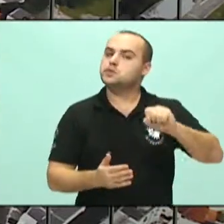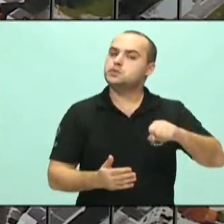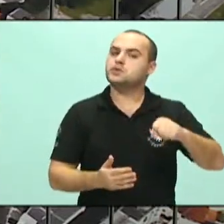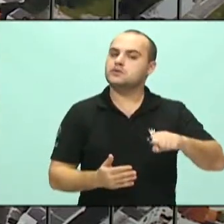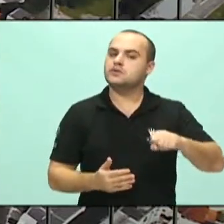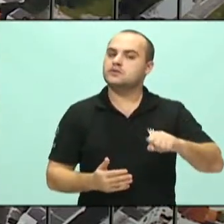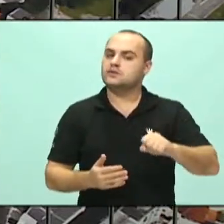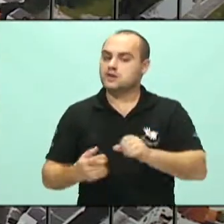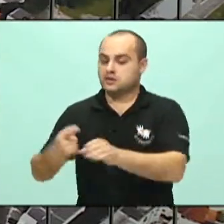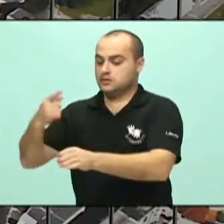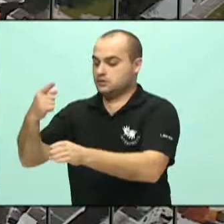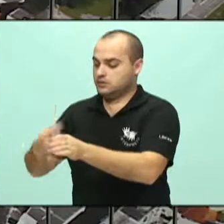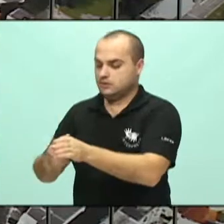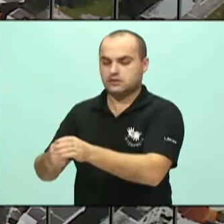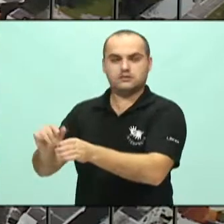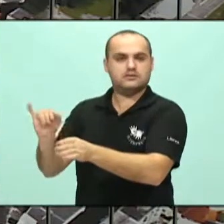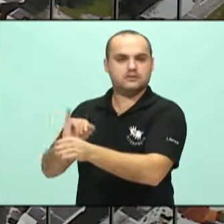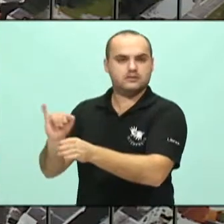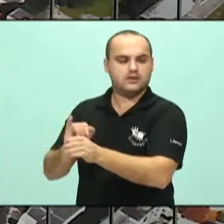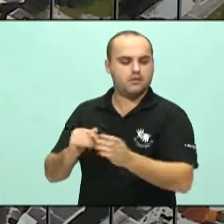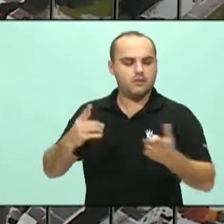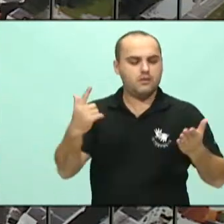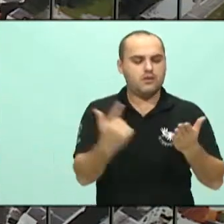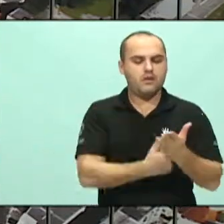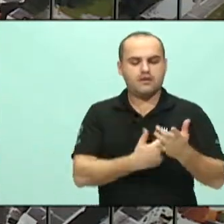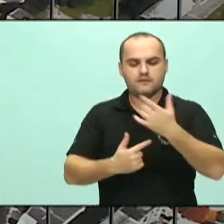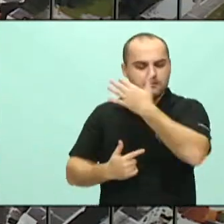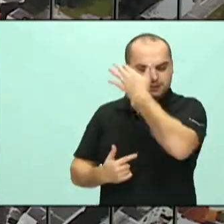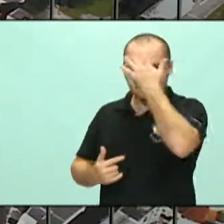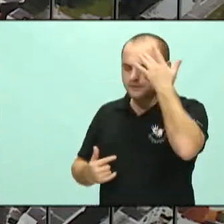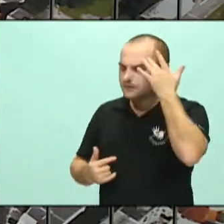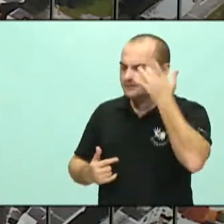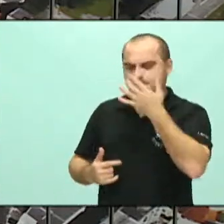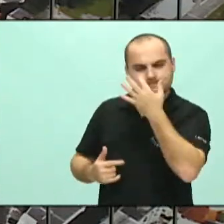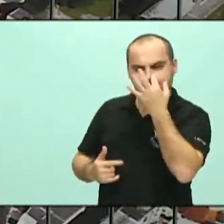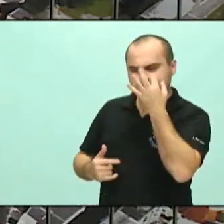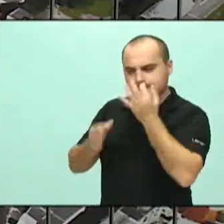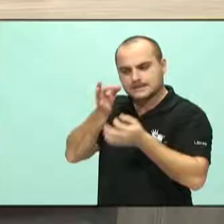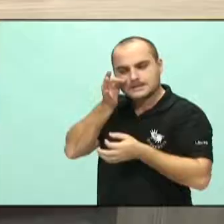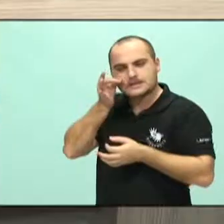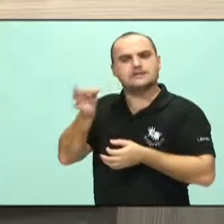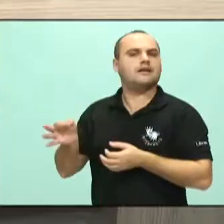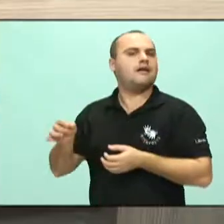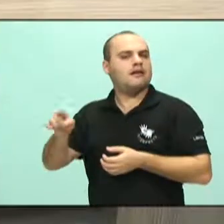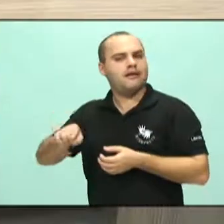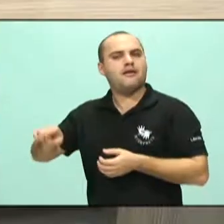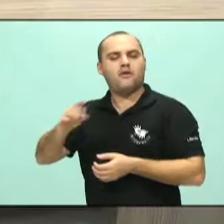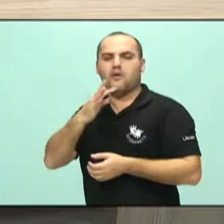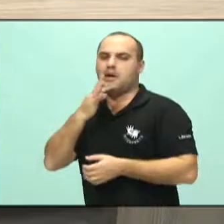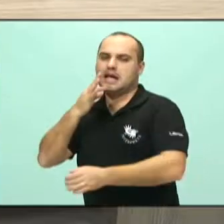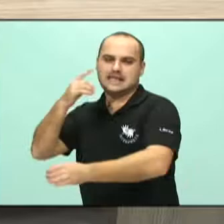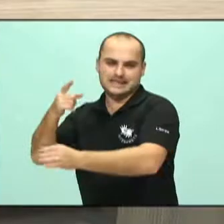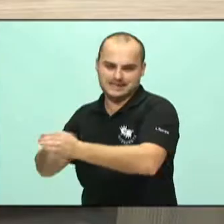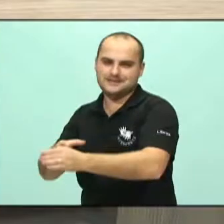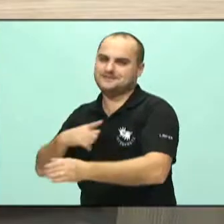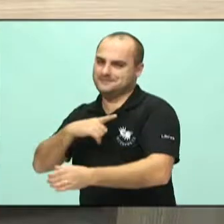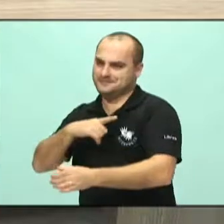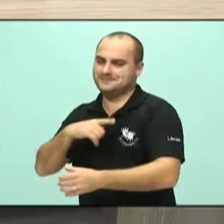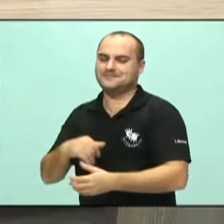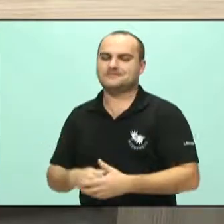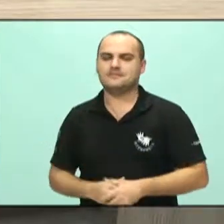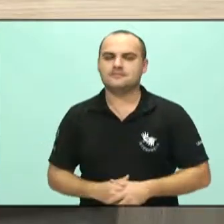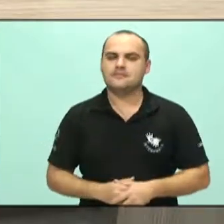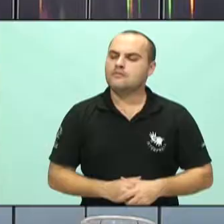da cidade, daqueles que se interessam por conhecer a nossa cidade. Professor, a